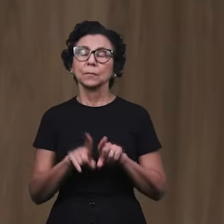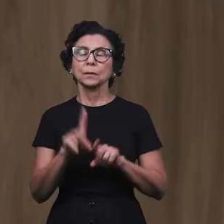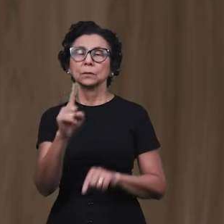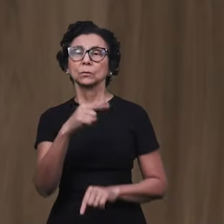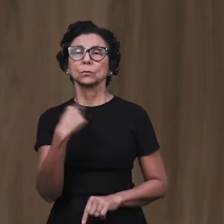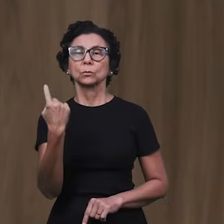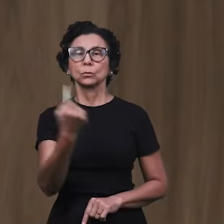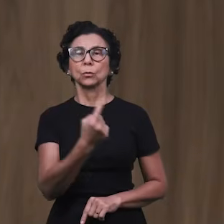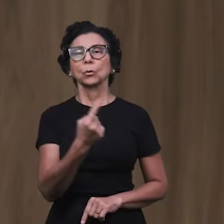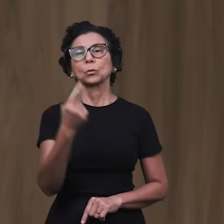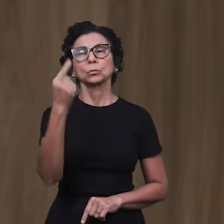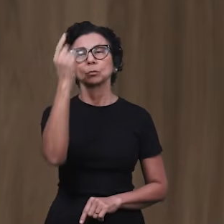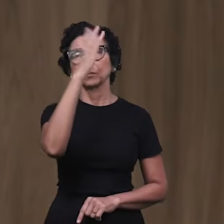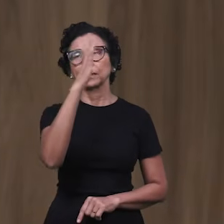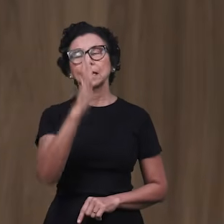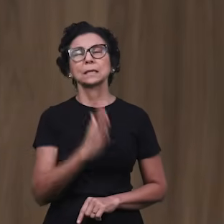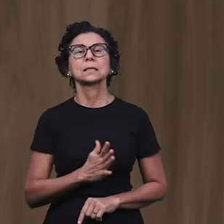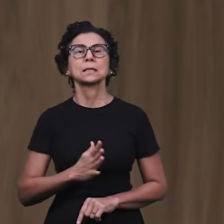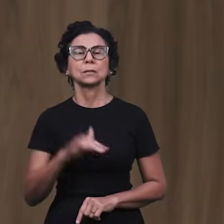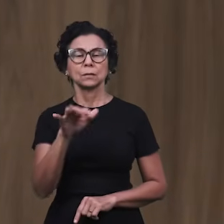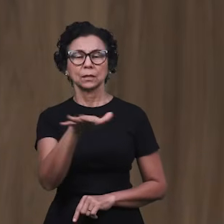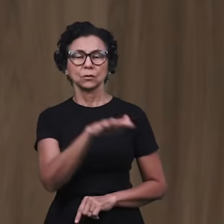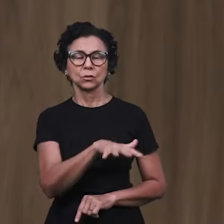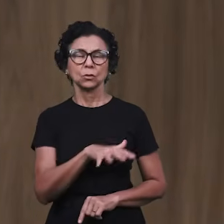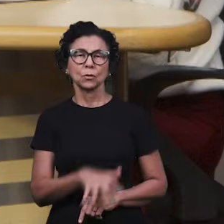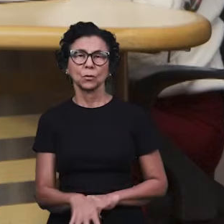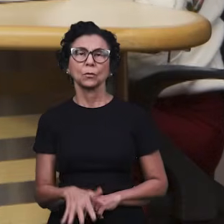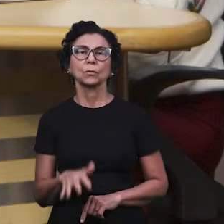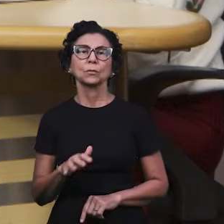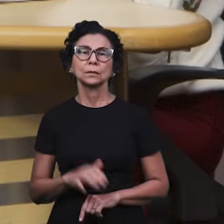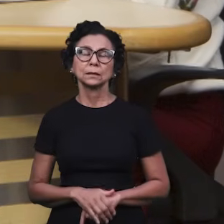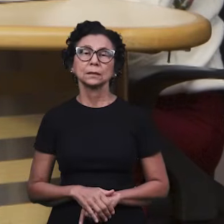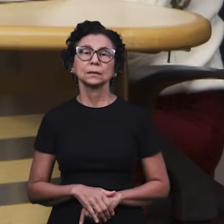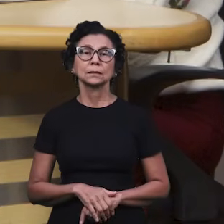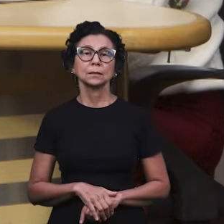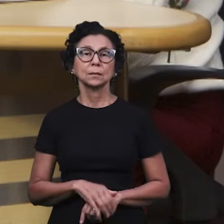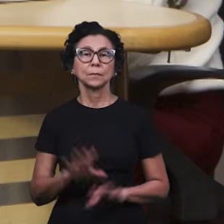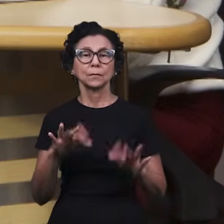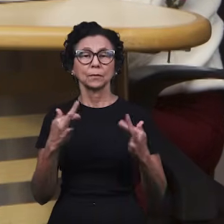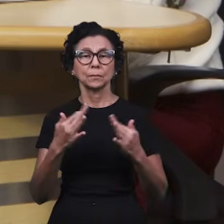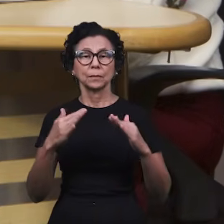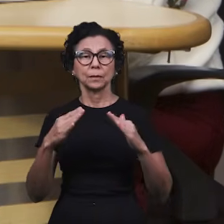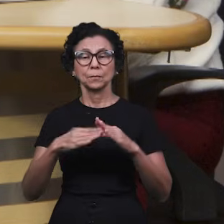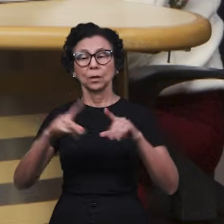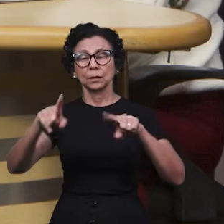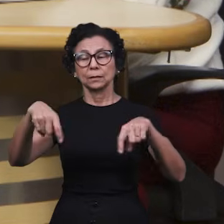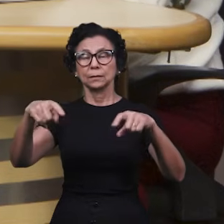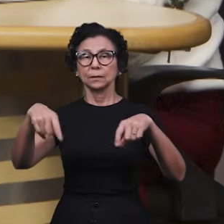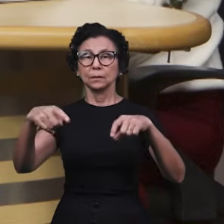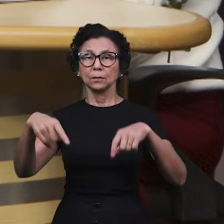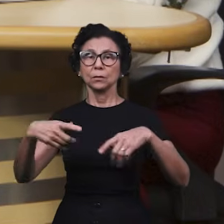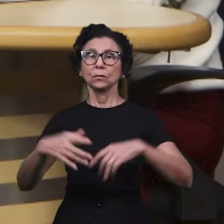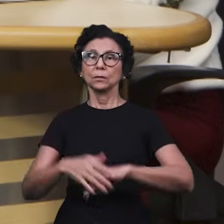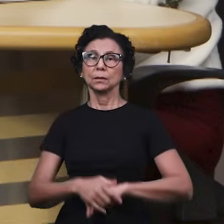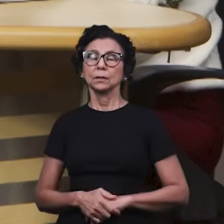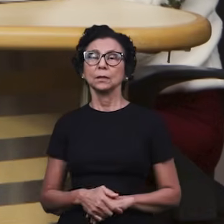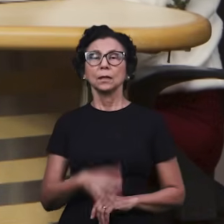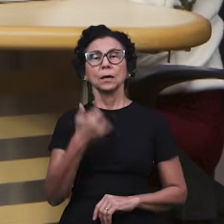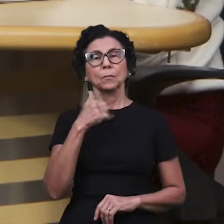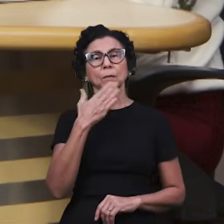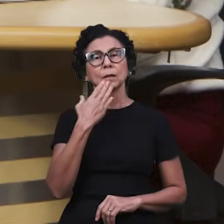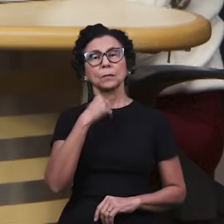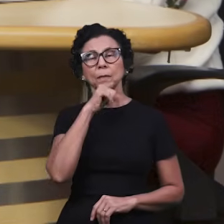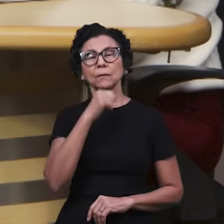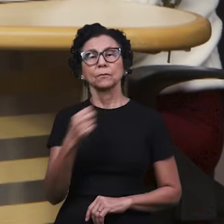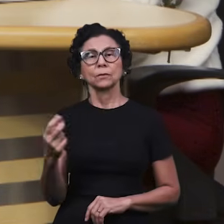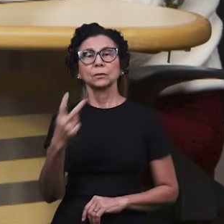também usam essas revistinhas, para que nós pais possamos compreender o valor desse material e disponibilizar,